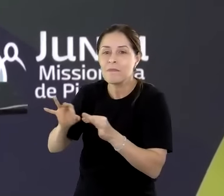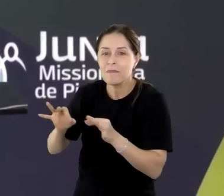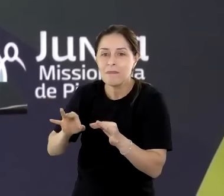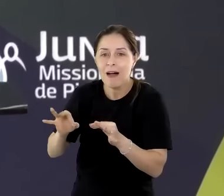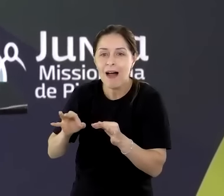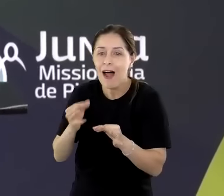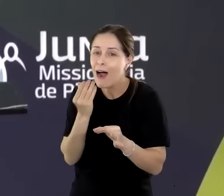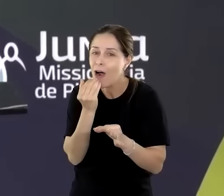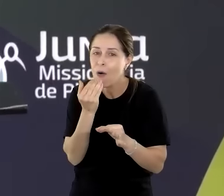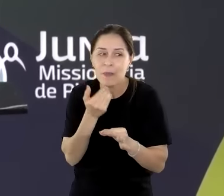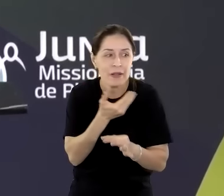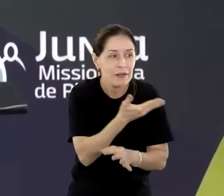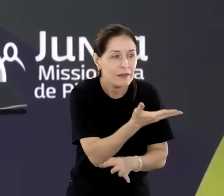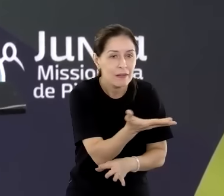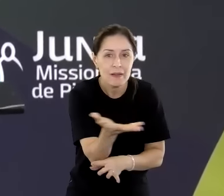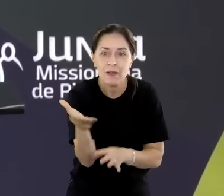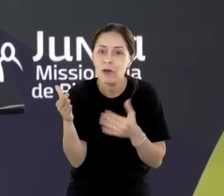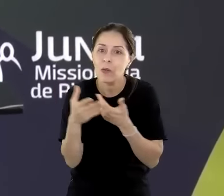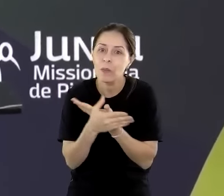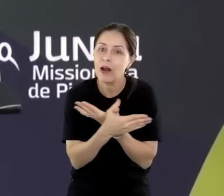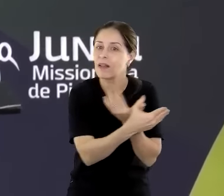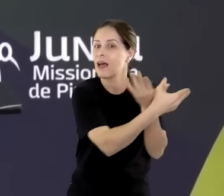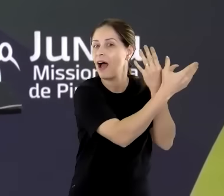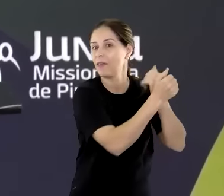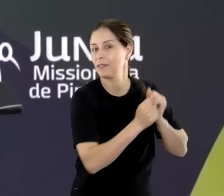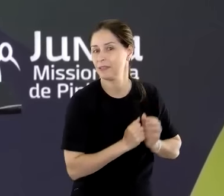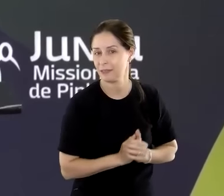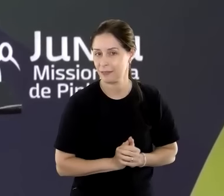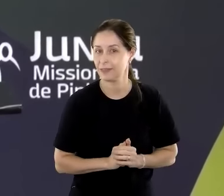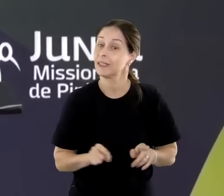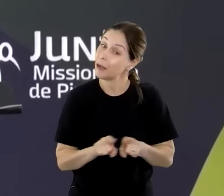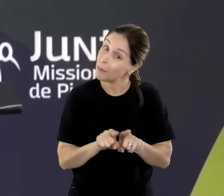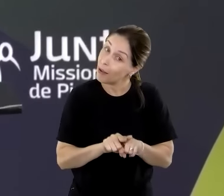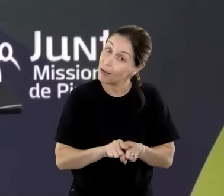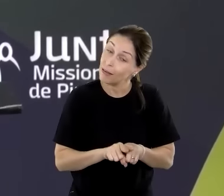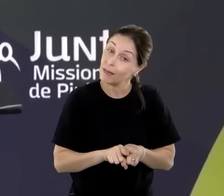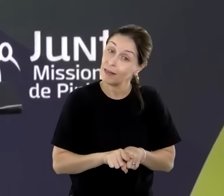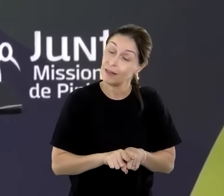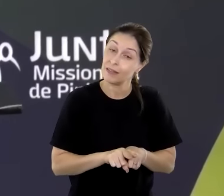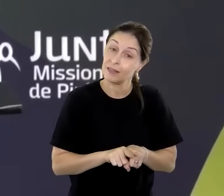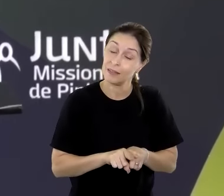E em quarto lugar, o que não é ansiedade? Não é estar isento de dificuldade.